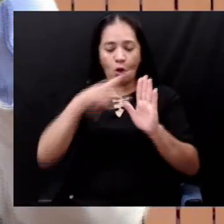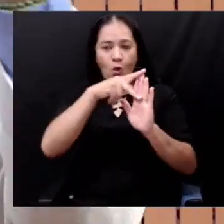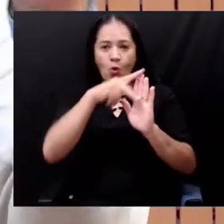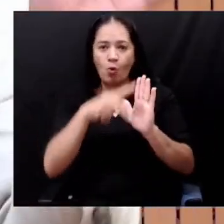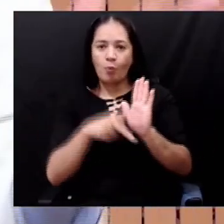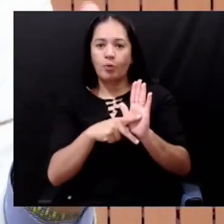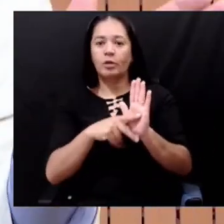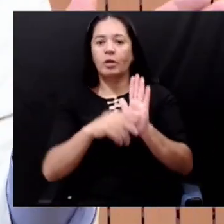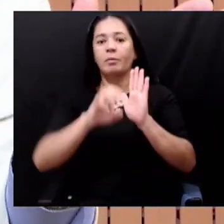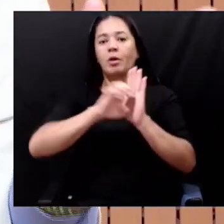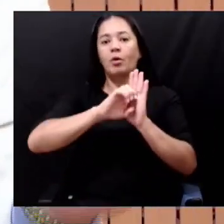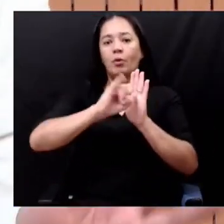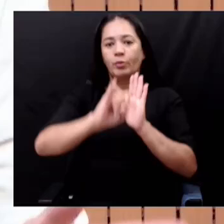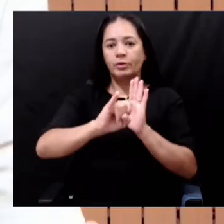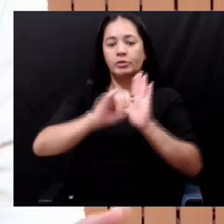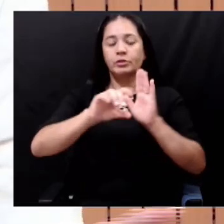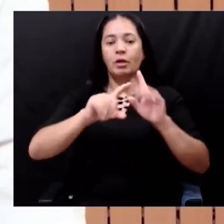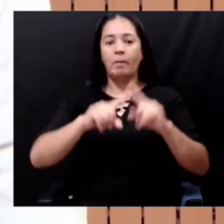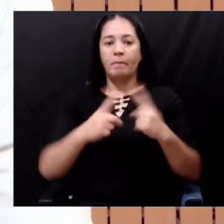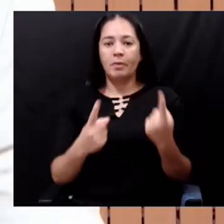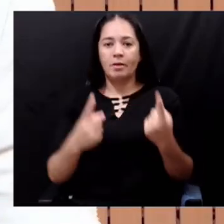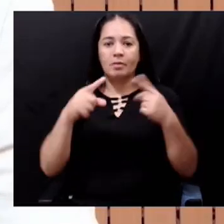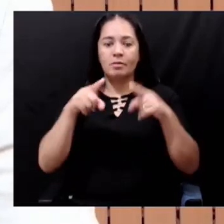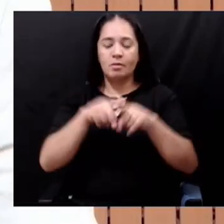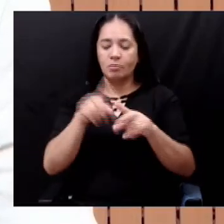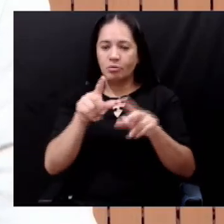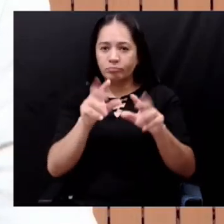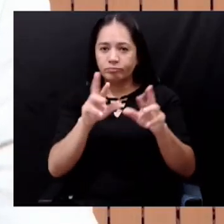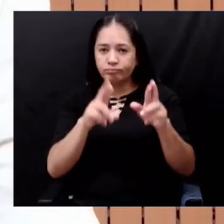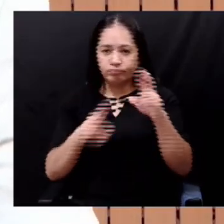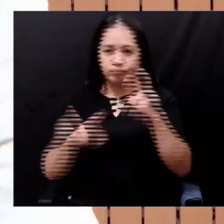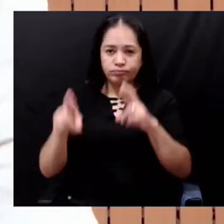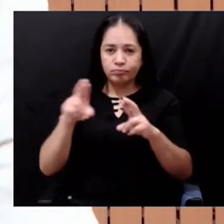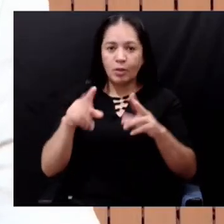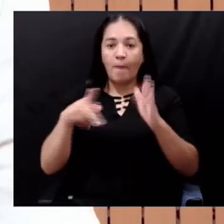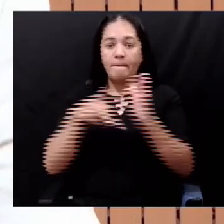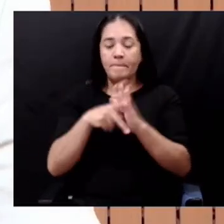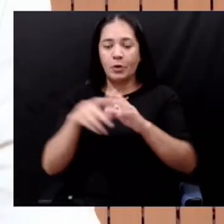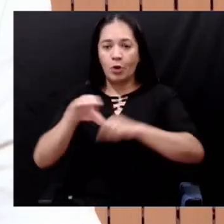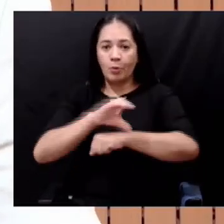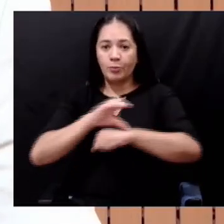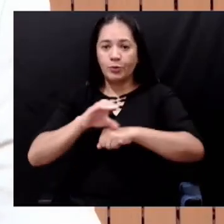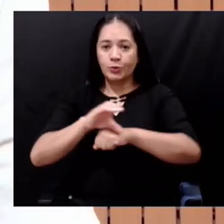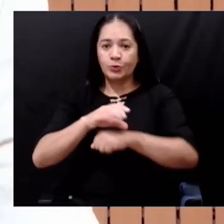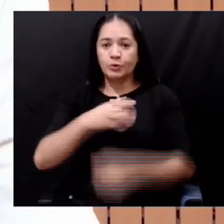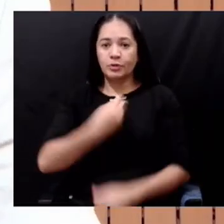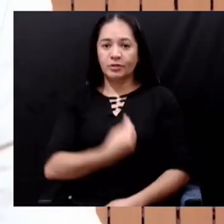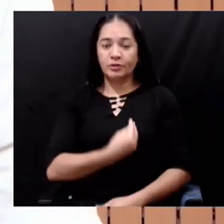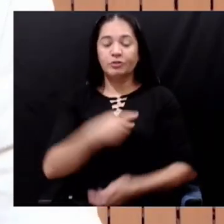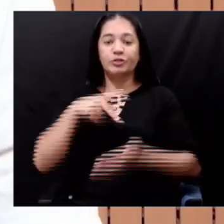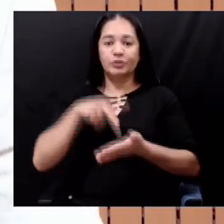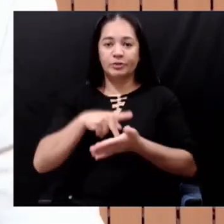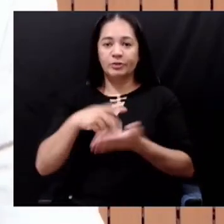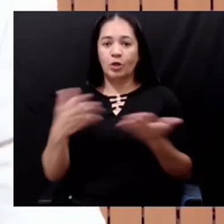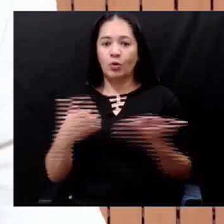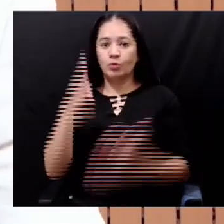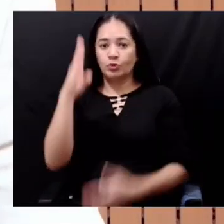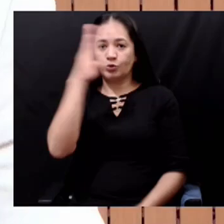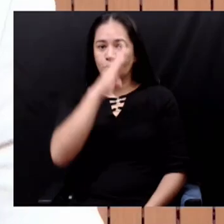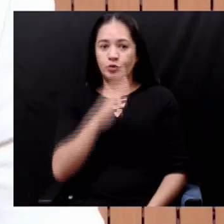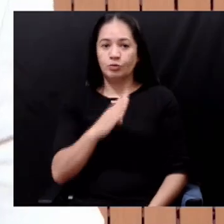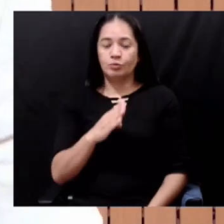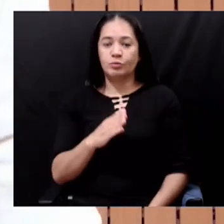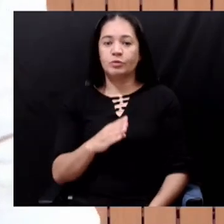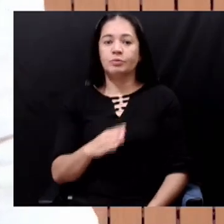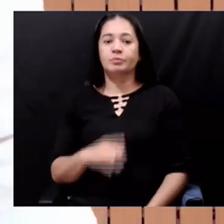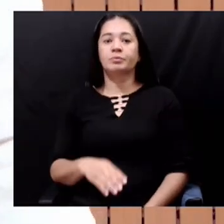também mapear a realidade dos cursinhos no Brasil hoje. Nós vamos fazer isso não apenas a CECADI, mas nós